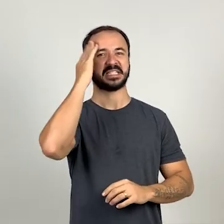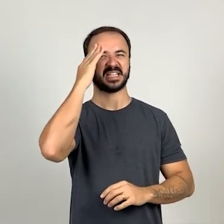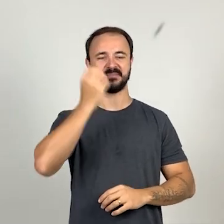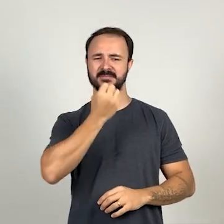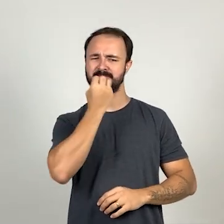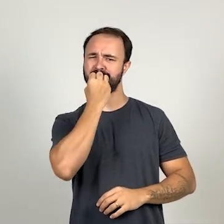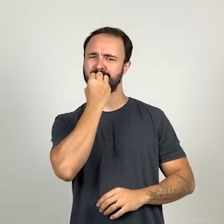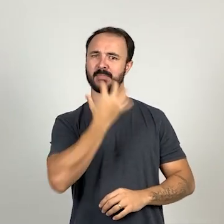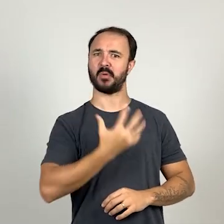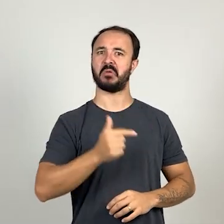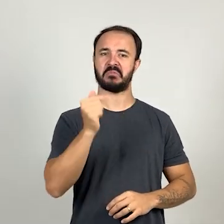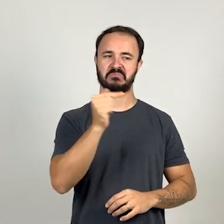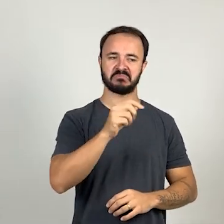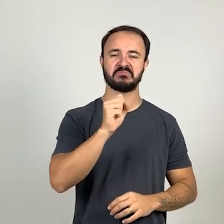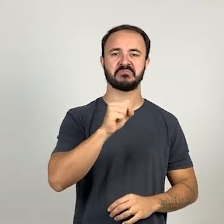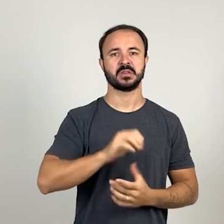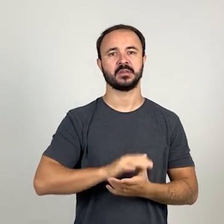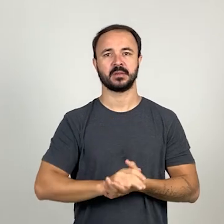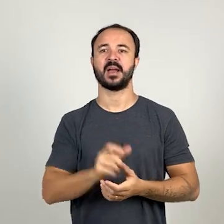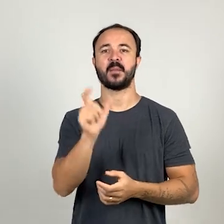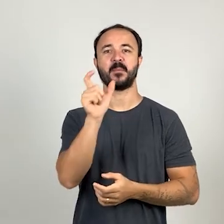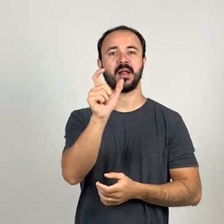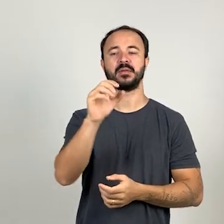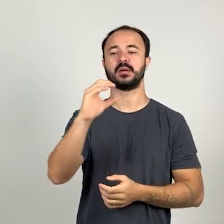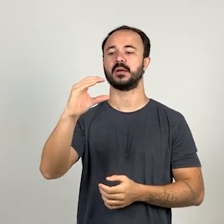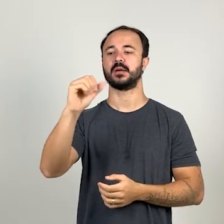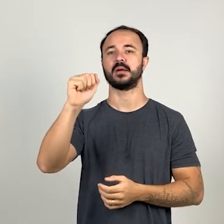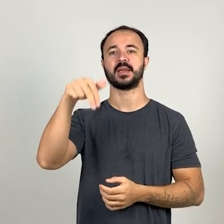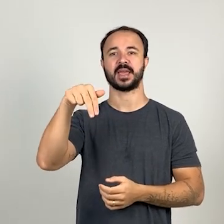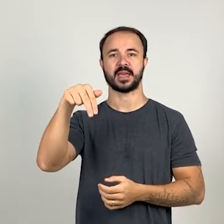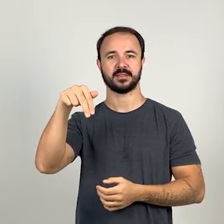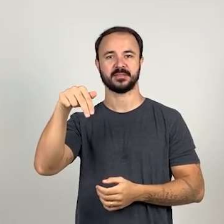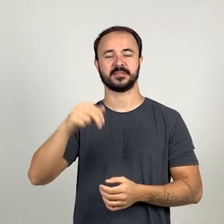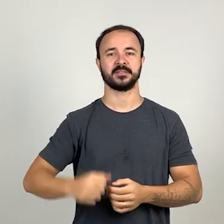very well. Ele consegue jogar bola muito bem, ele sabe jogar bola.